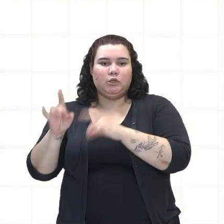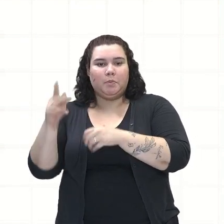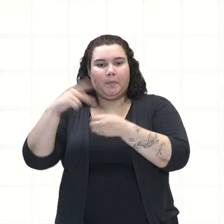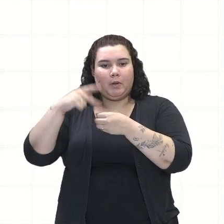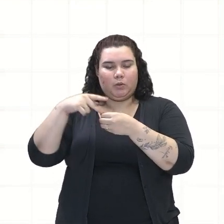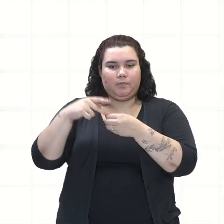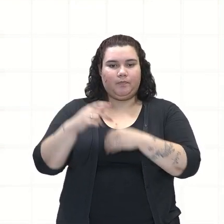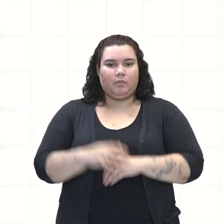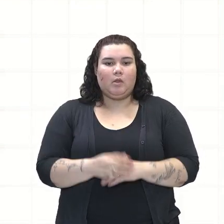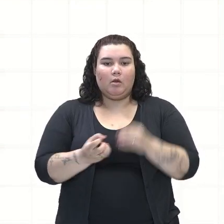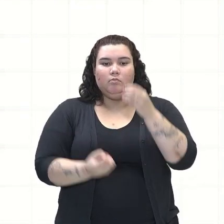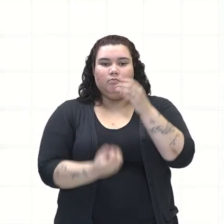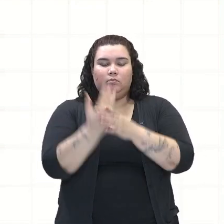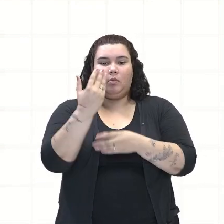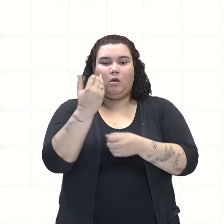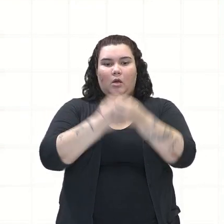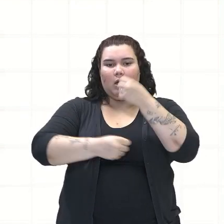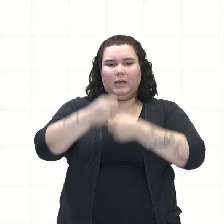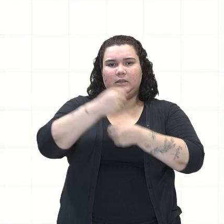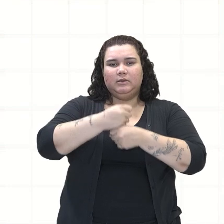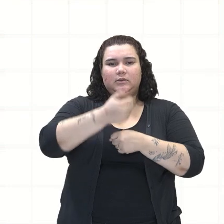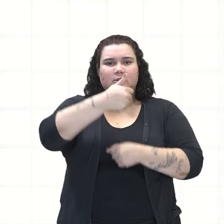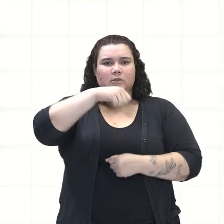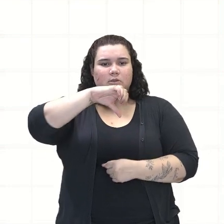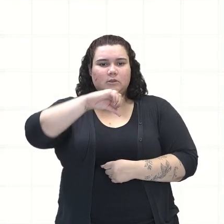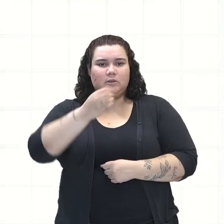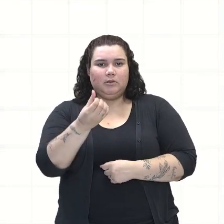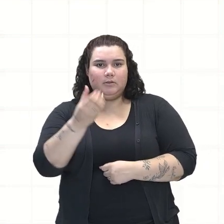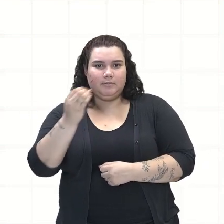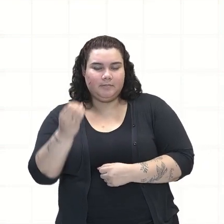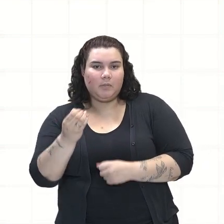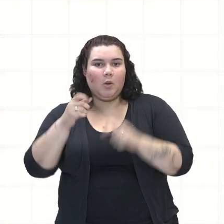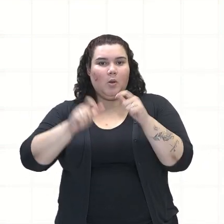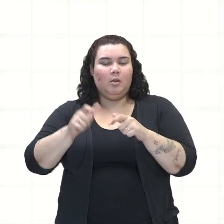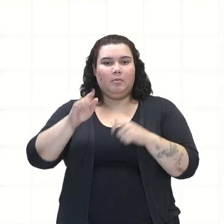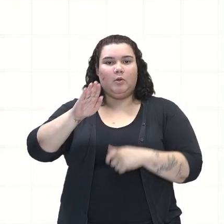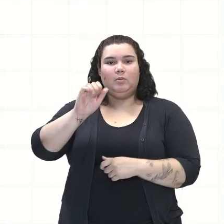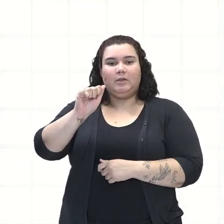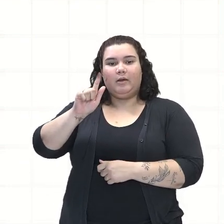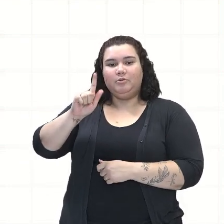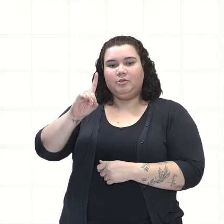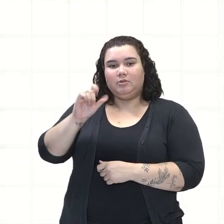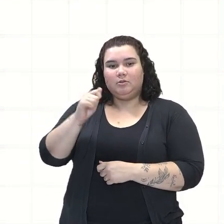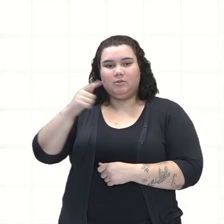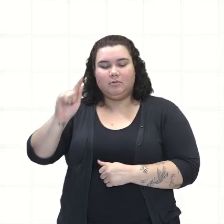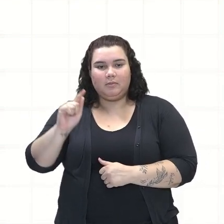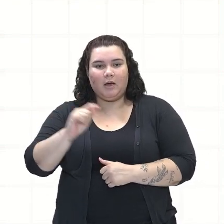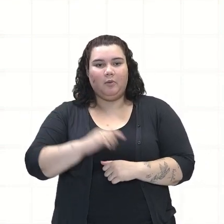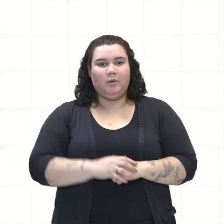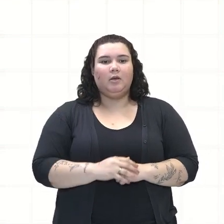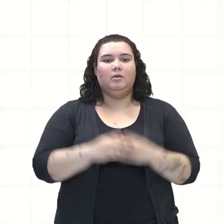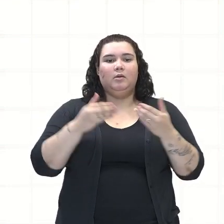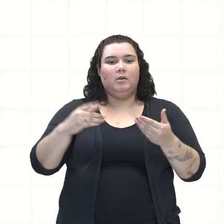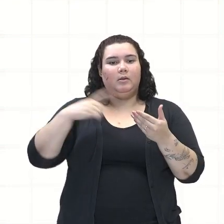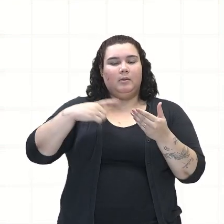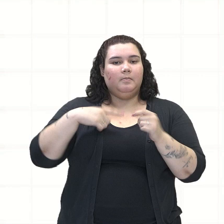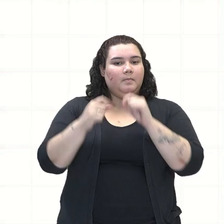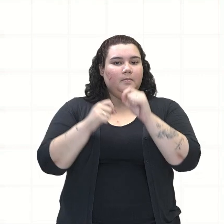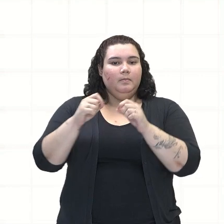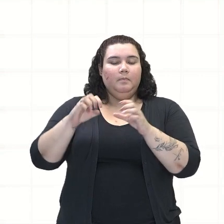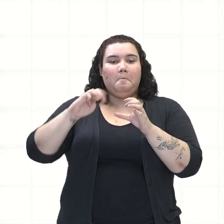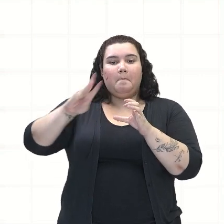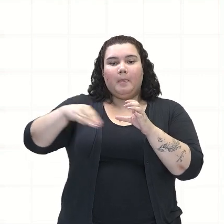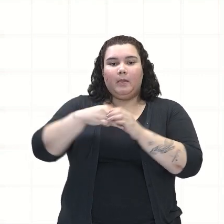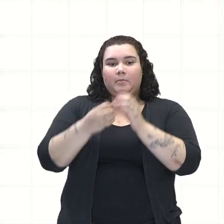em Bagdá, no Iraque. Dando continuidade, a gente observa que os membros fundadores são o Irã,